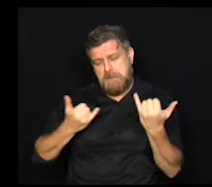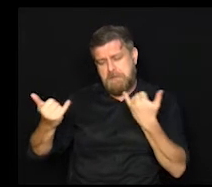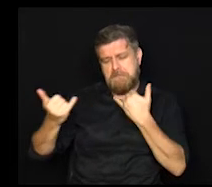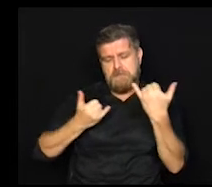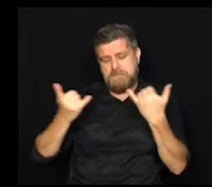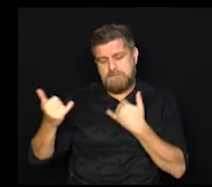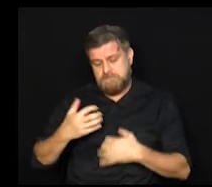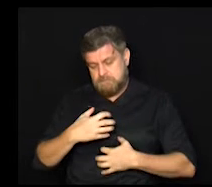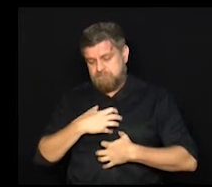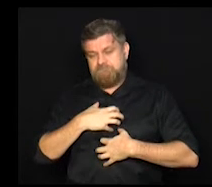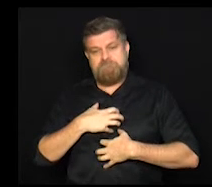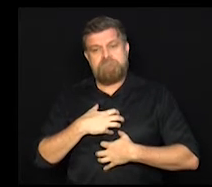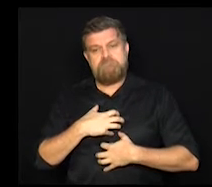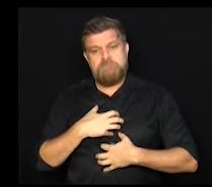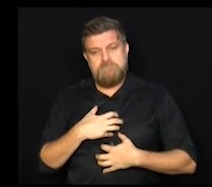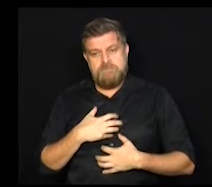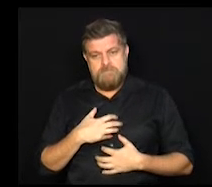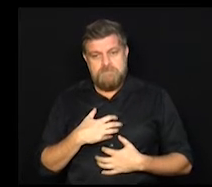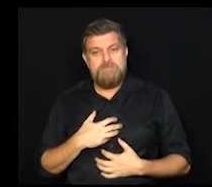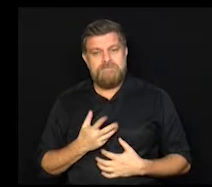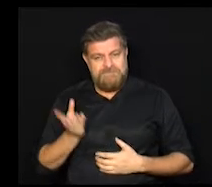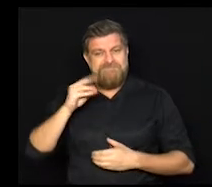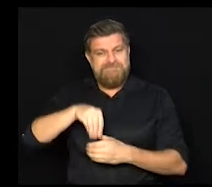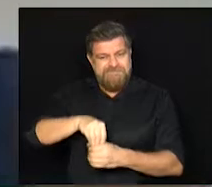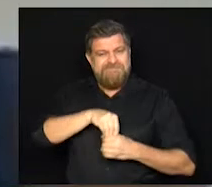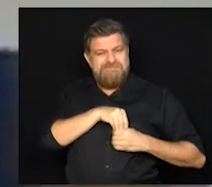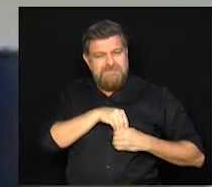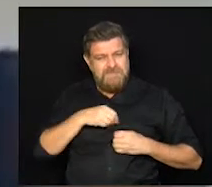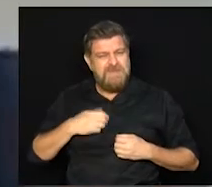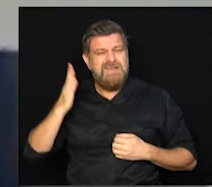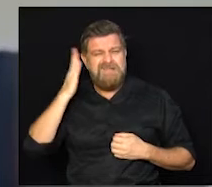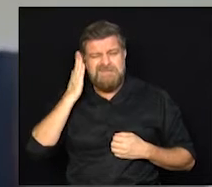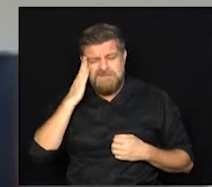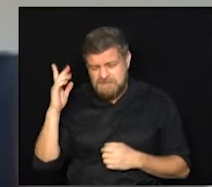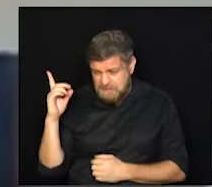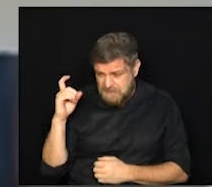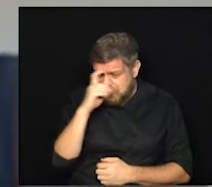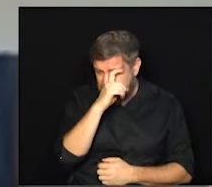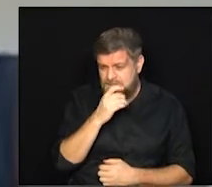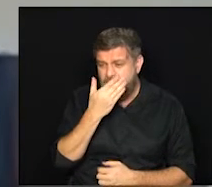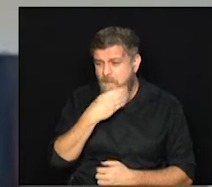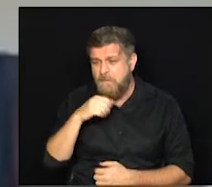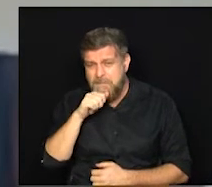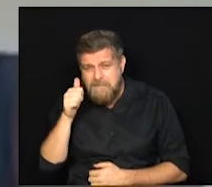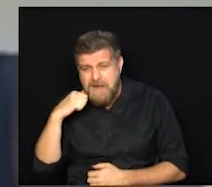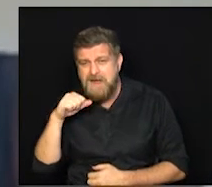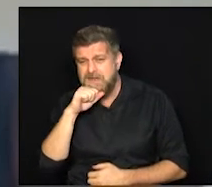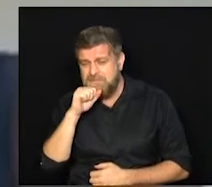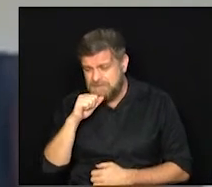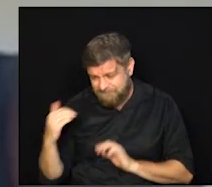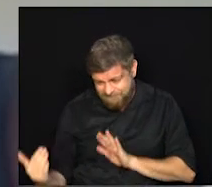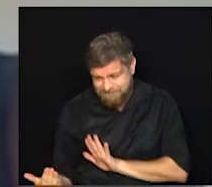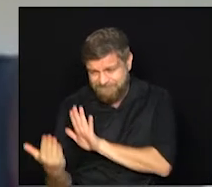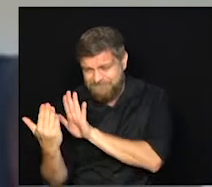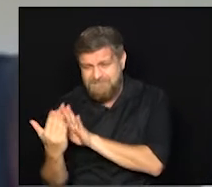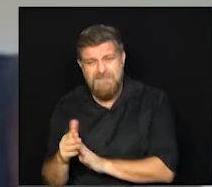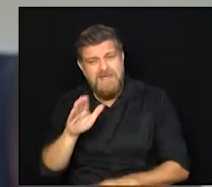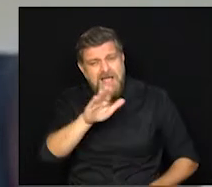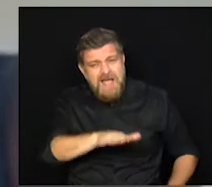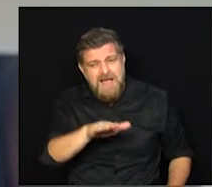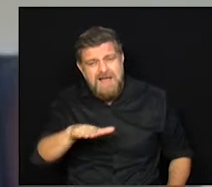muito que eu guardo comigo, e eu sei o quanto é difícil para esses pais lidarem com isso e para essas crianças,